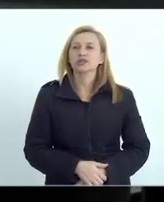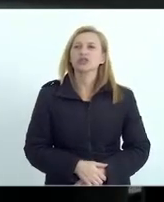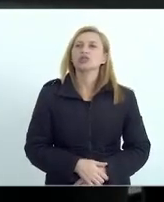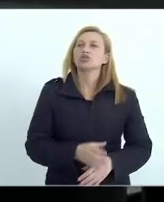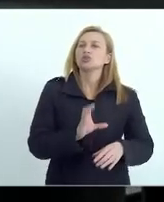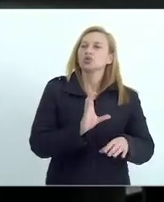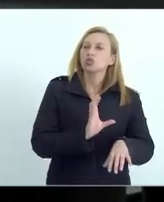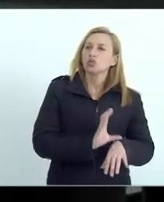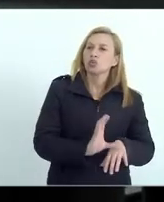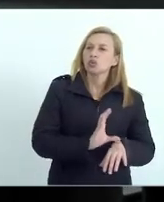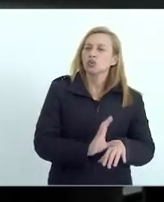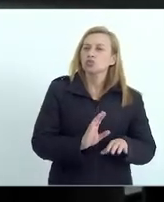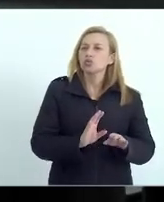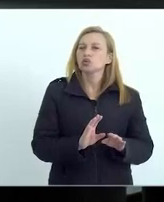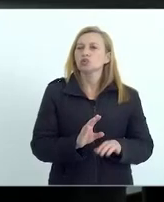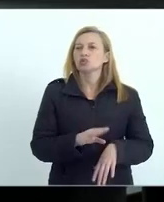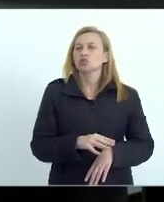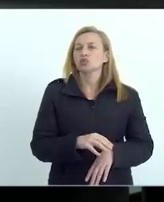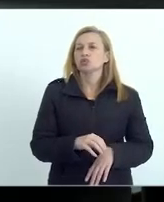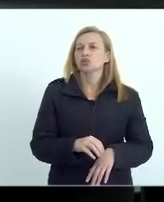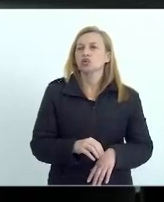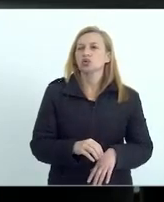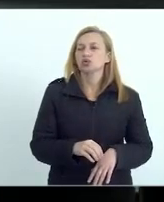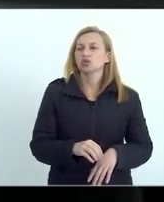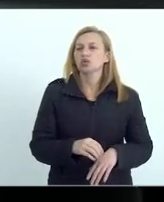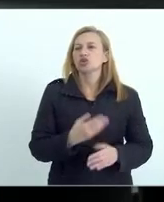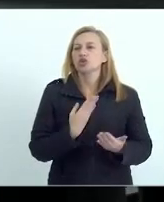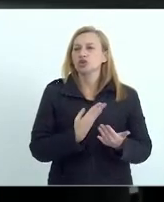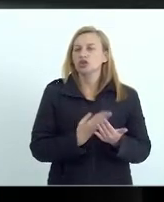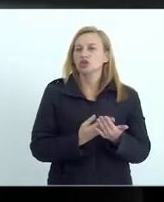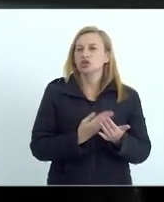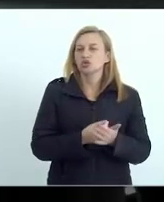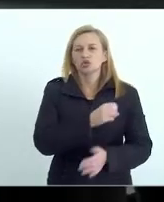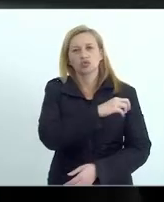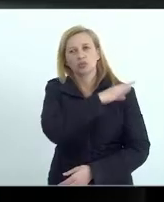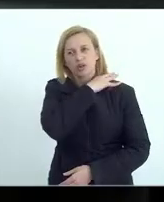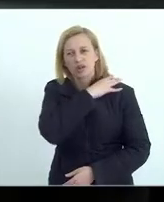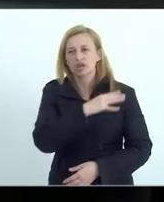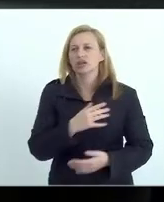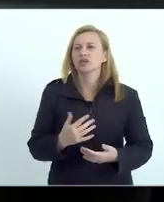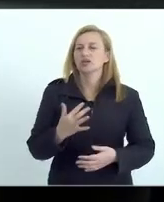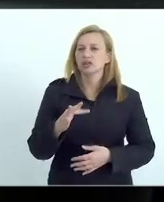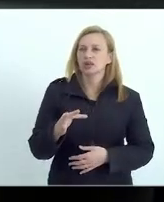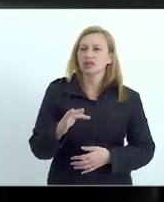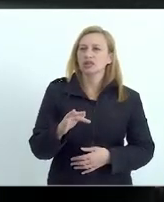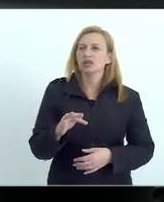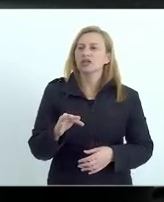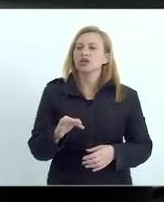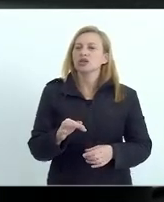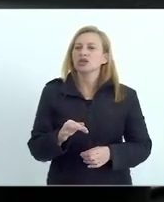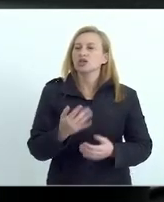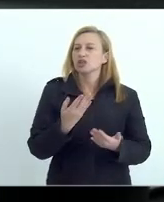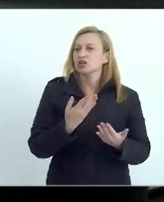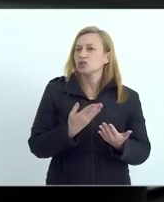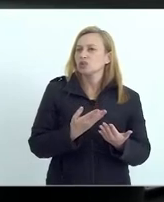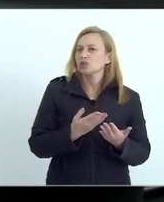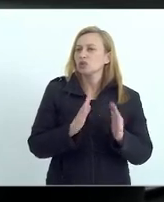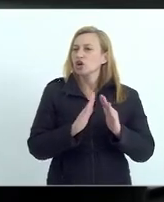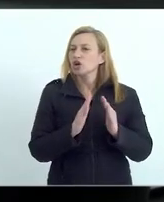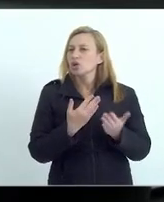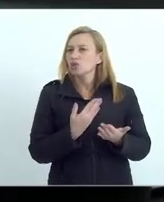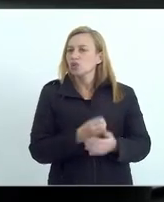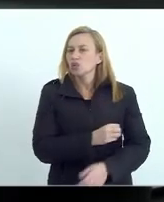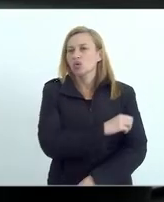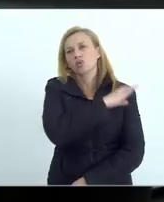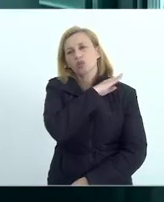concurso de nível médio é promovido pela Exatus e escolaridade nível médio e o